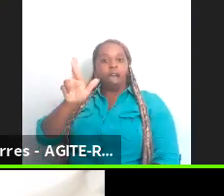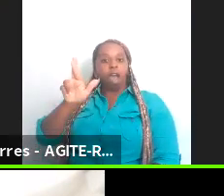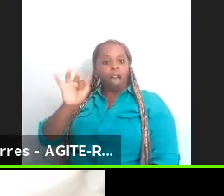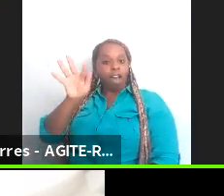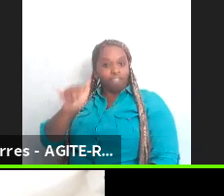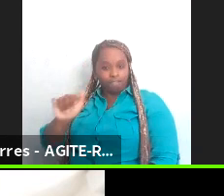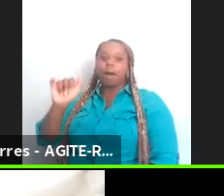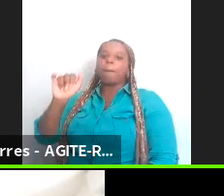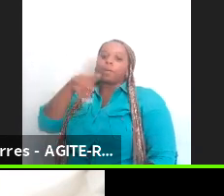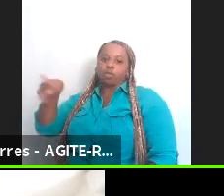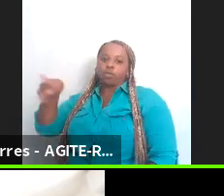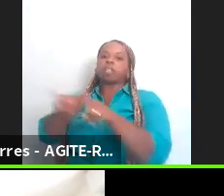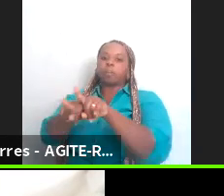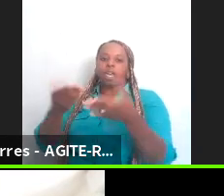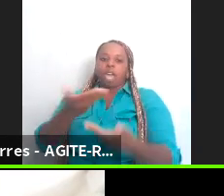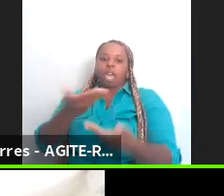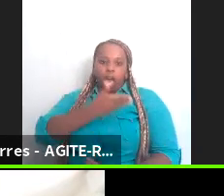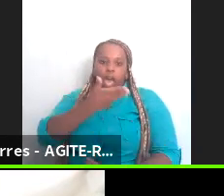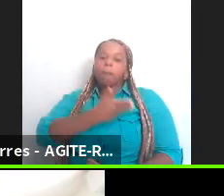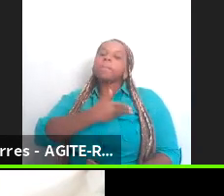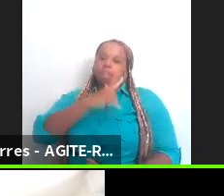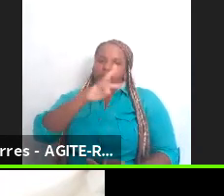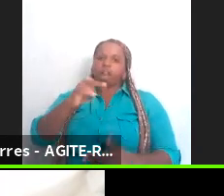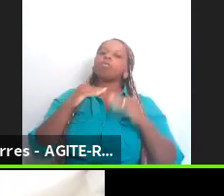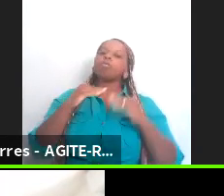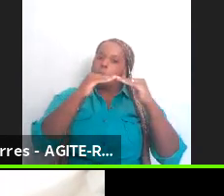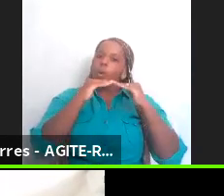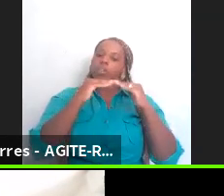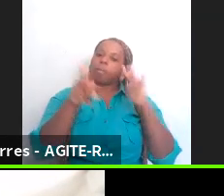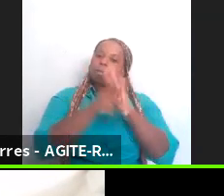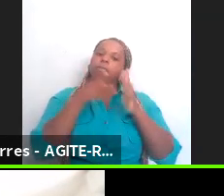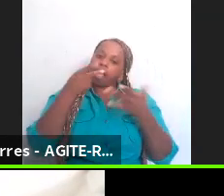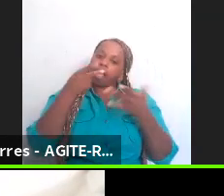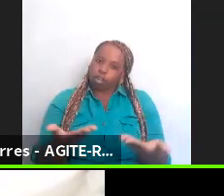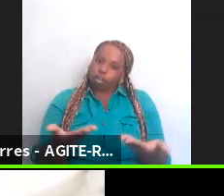colega, vai concordar comigo aqui, né?